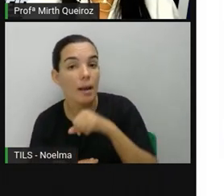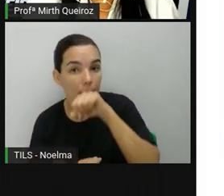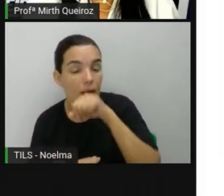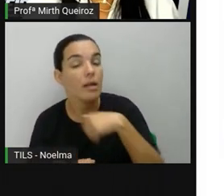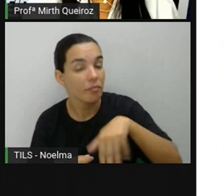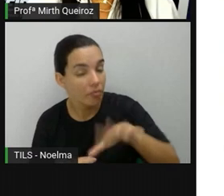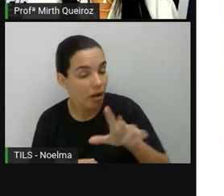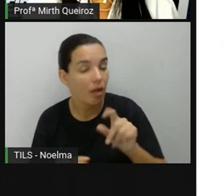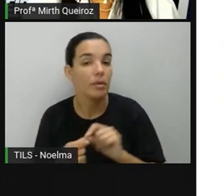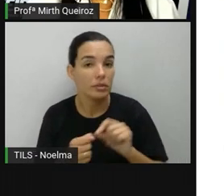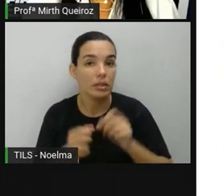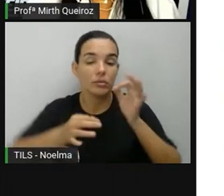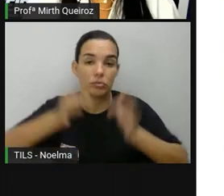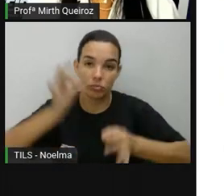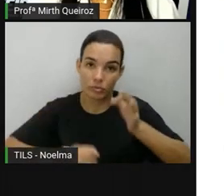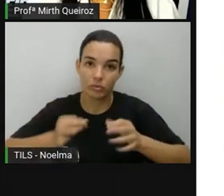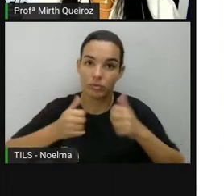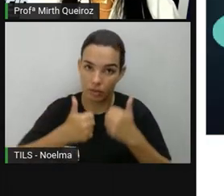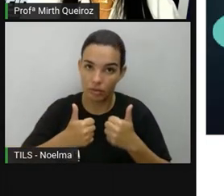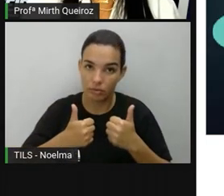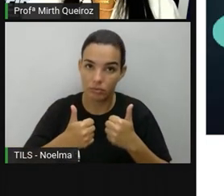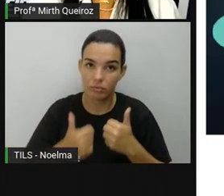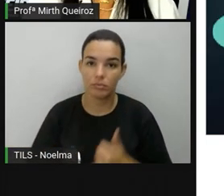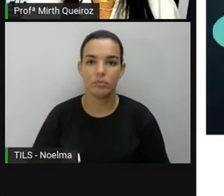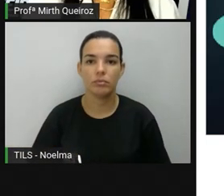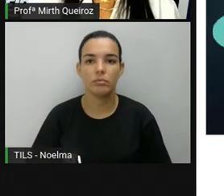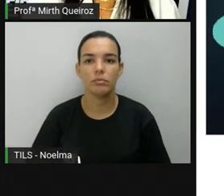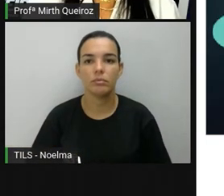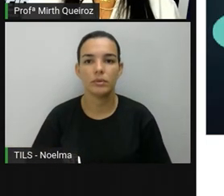podem responder por vocês, tá?